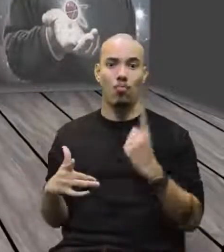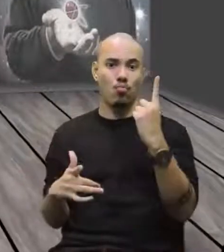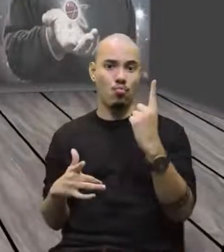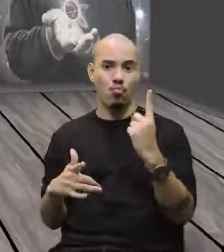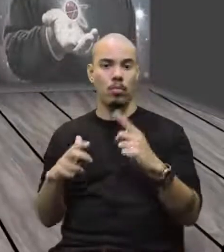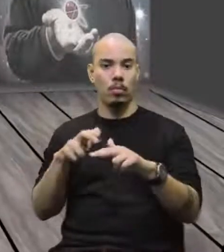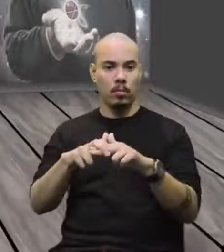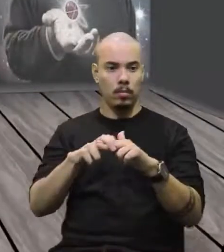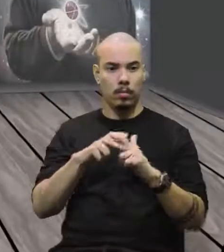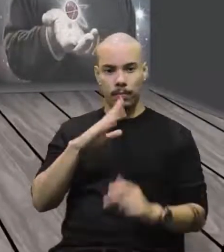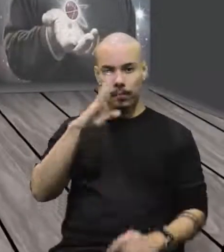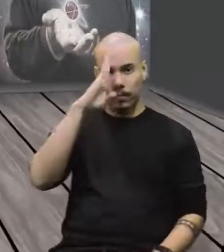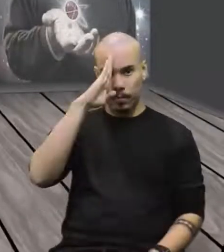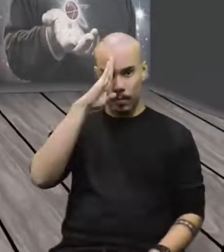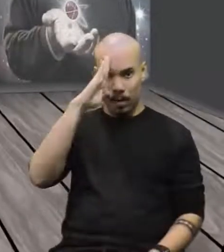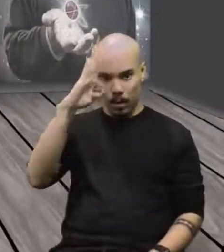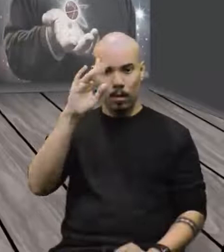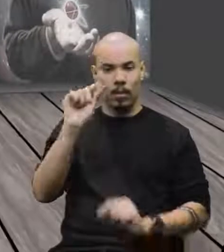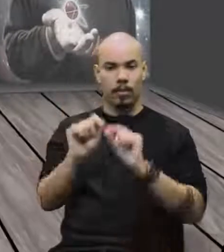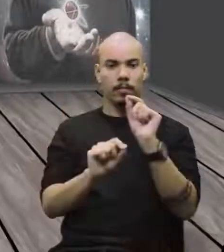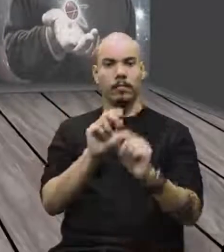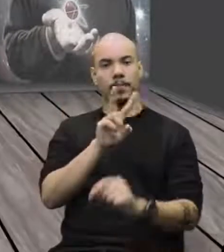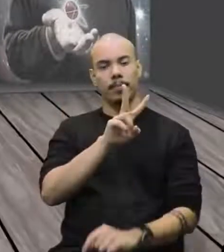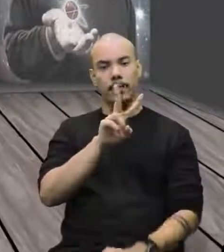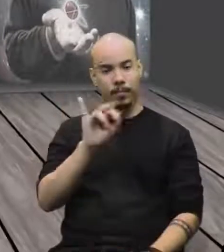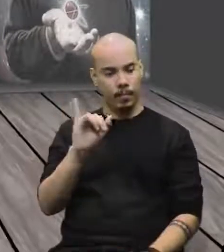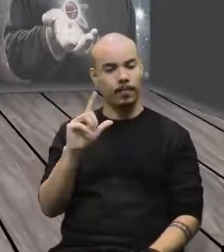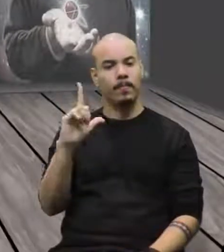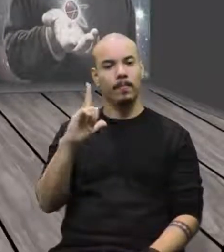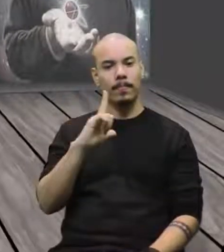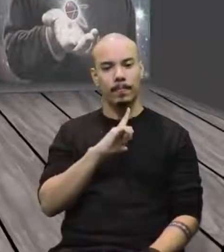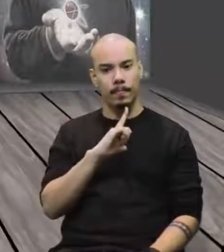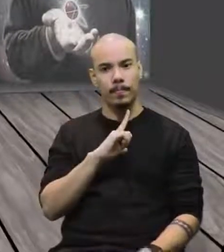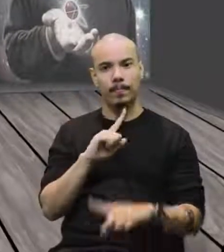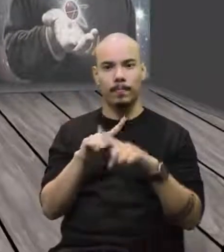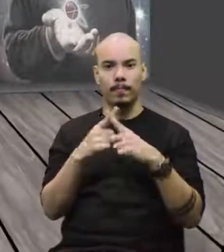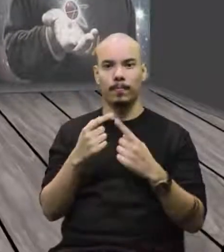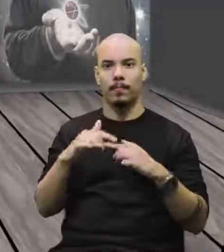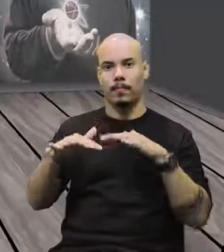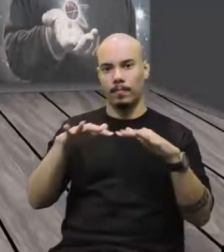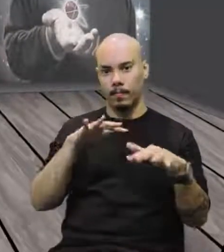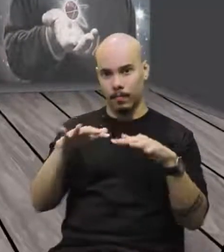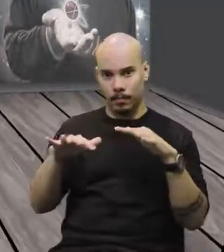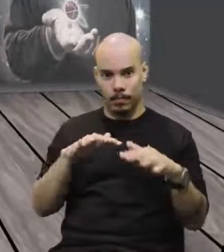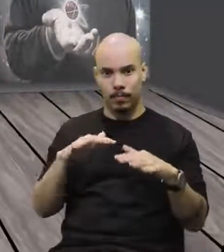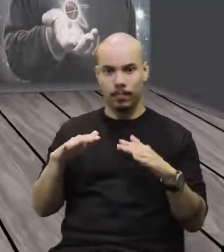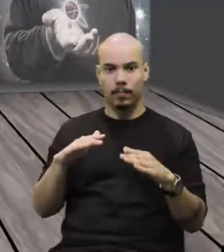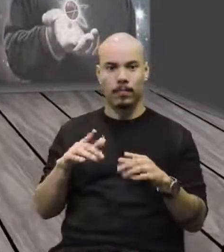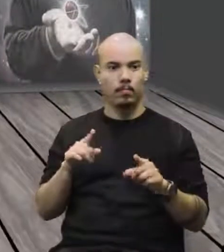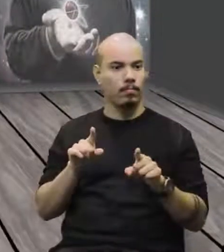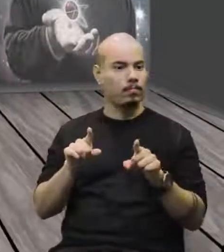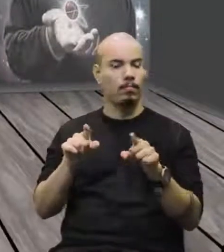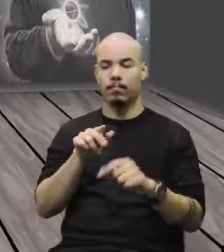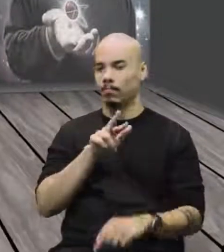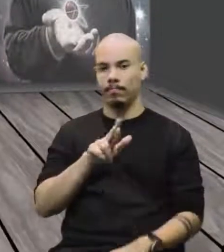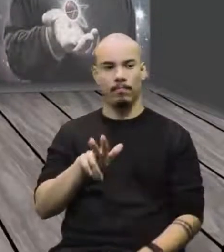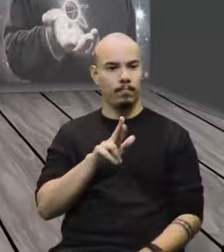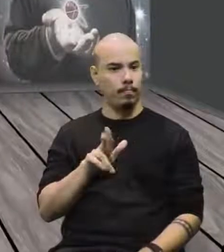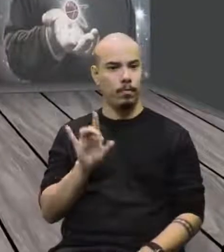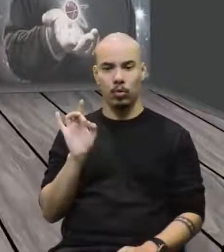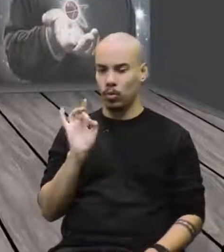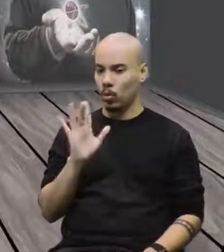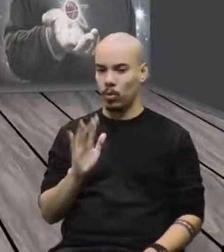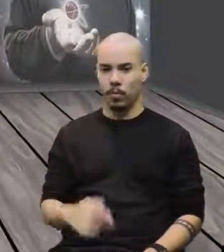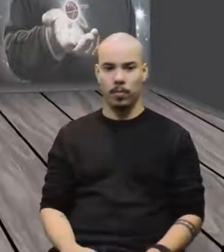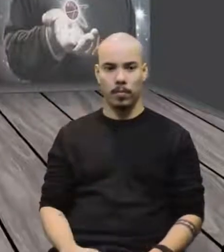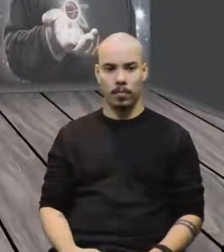o principal vai existir desde que esse movimento não seja paralelo ao campo. Justamente. Só isso. Então